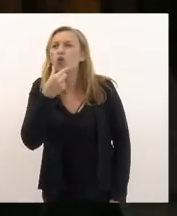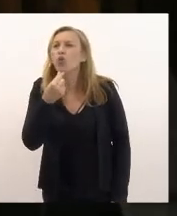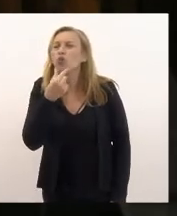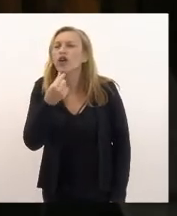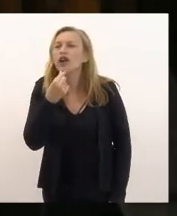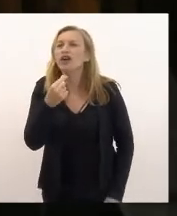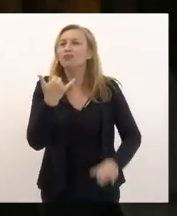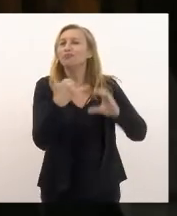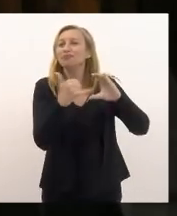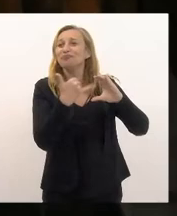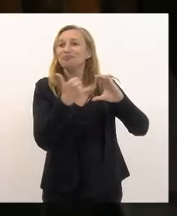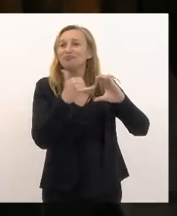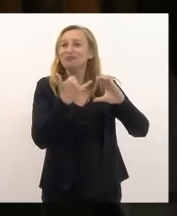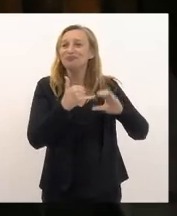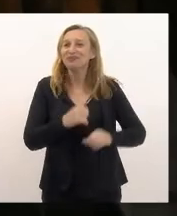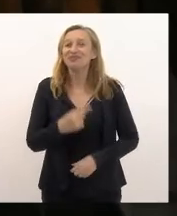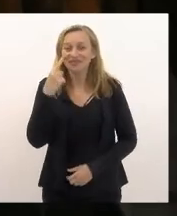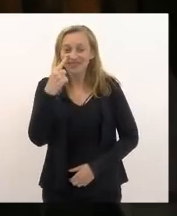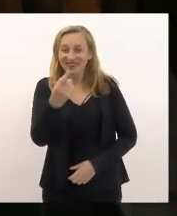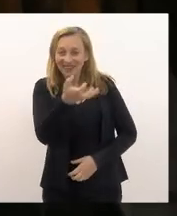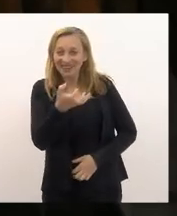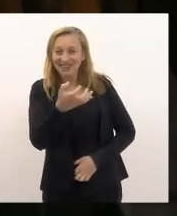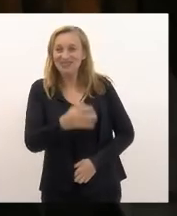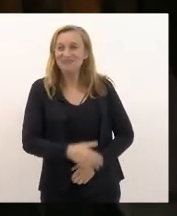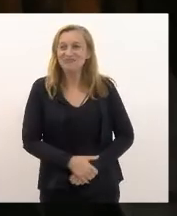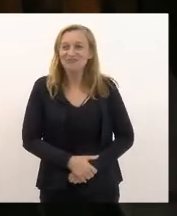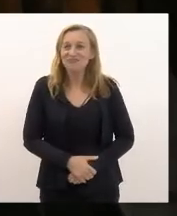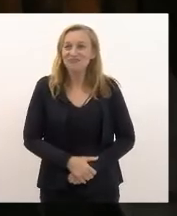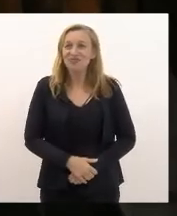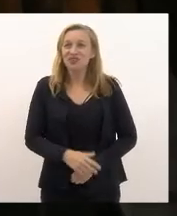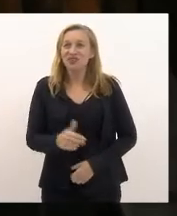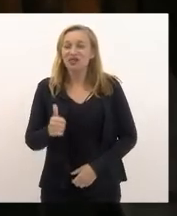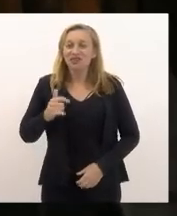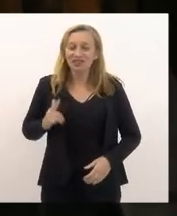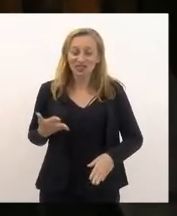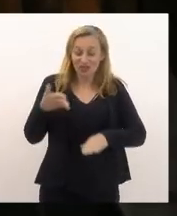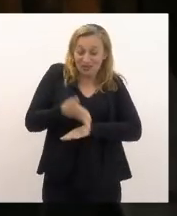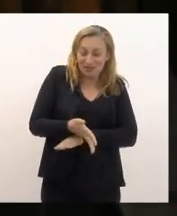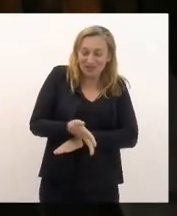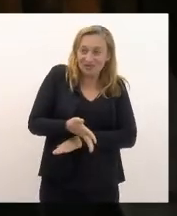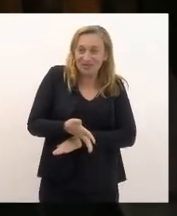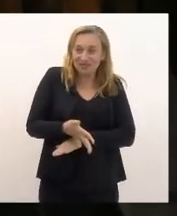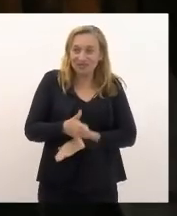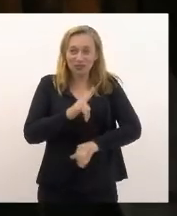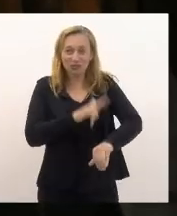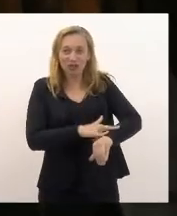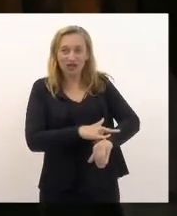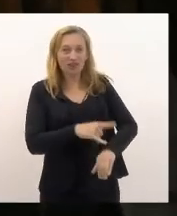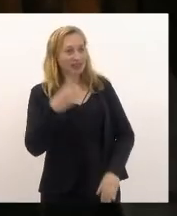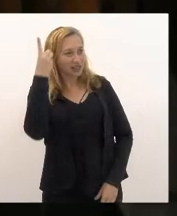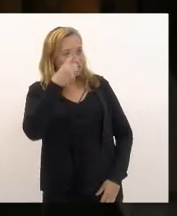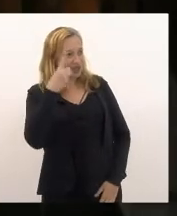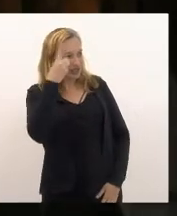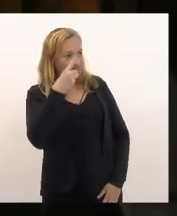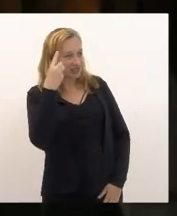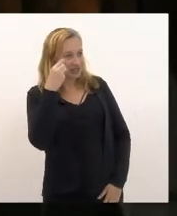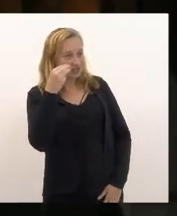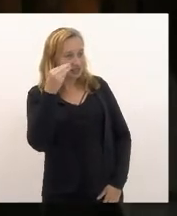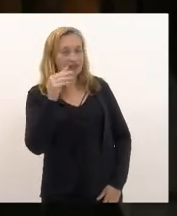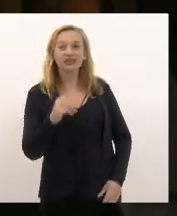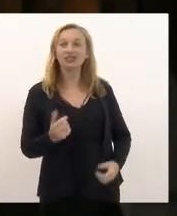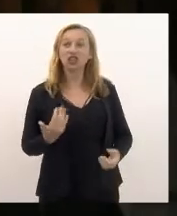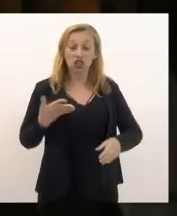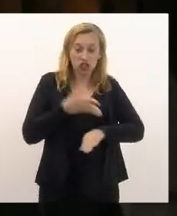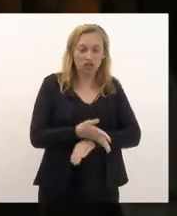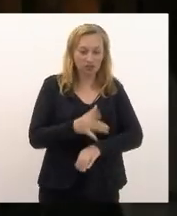do WhatsApp. A senhora quer isso? Sua filha chegou no banheiro, deputada Mônica Francisco. A criança